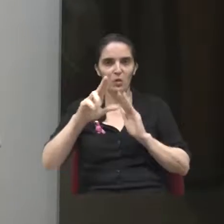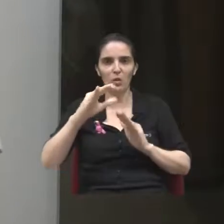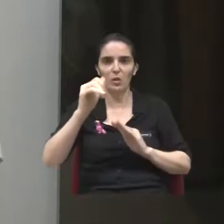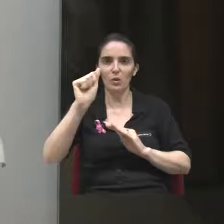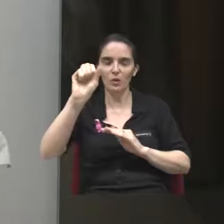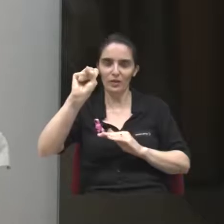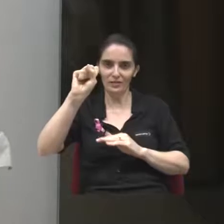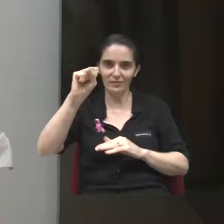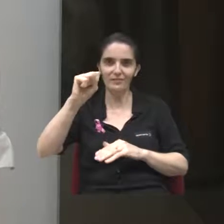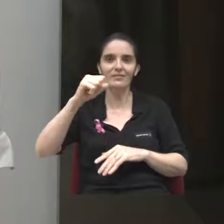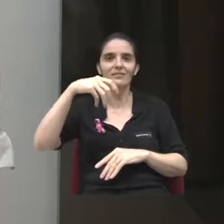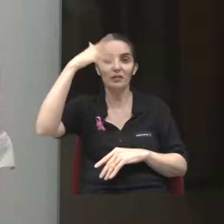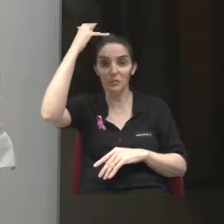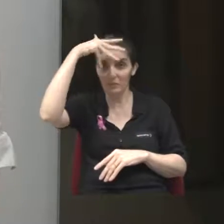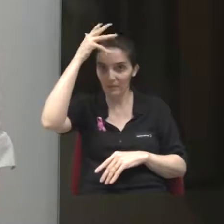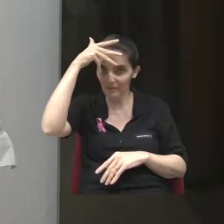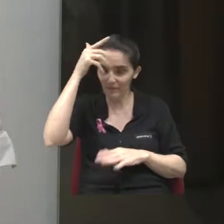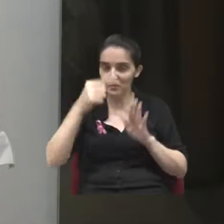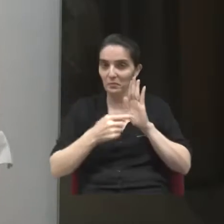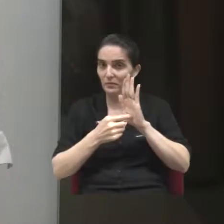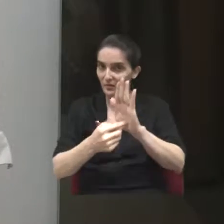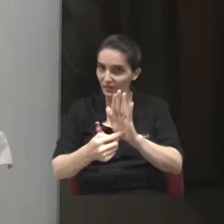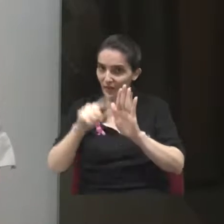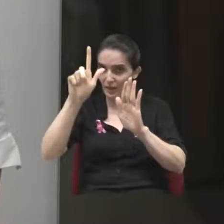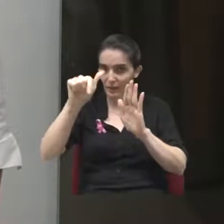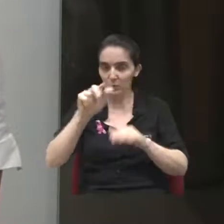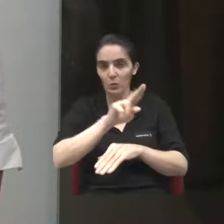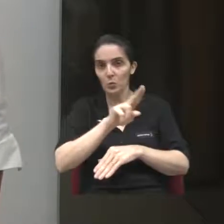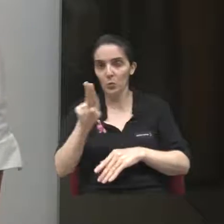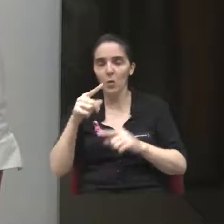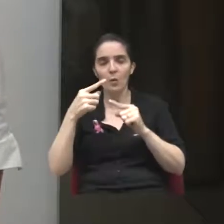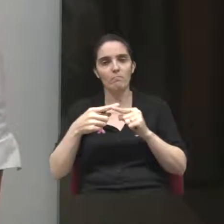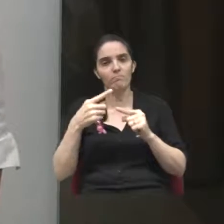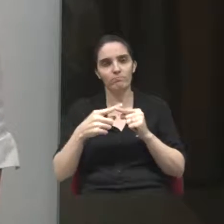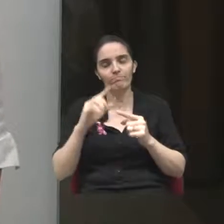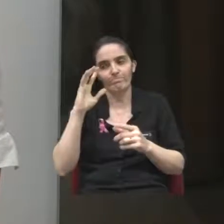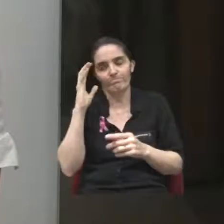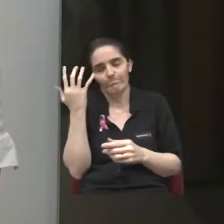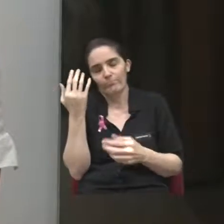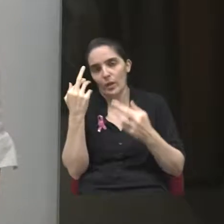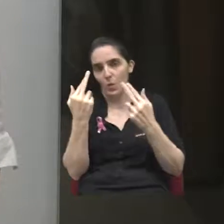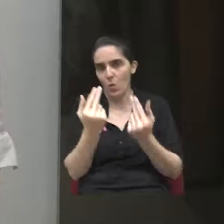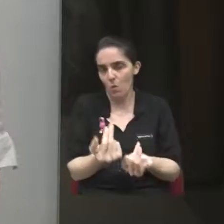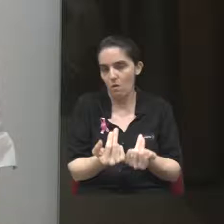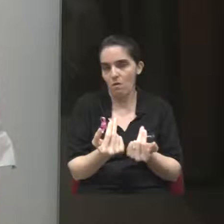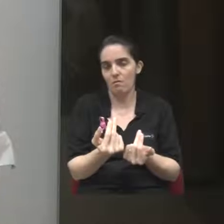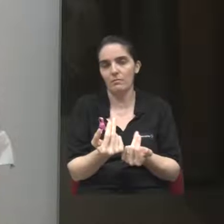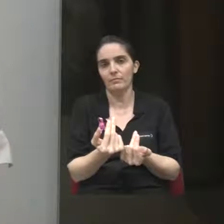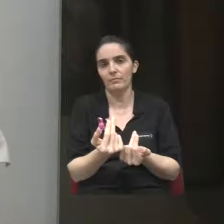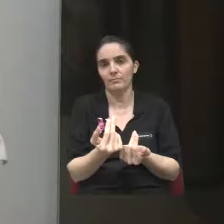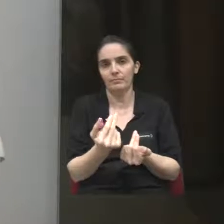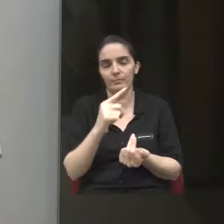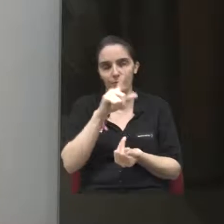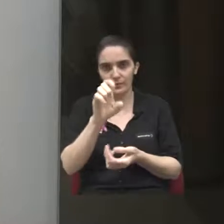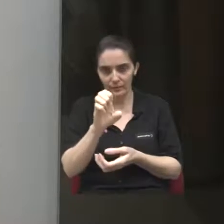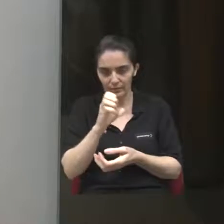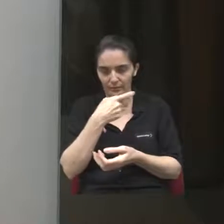nome, exatamente por um caso, como diz o vereador José da Mix,